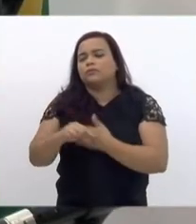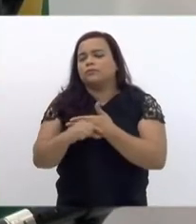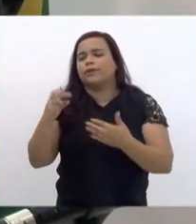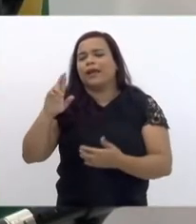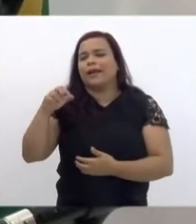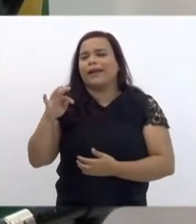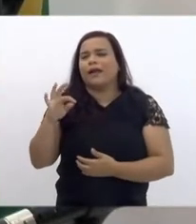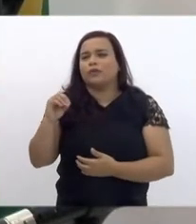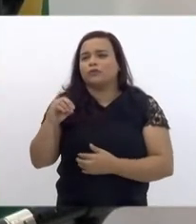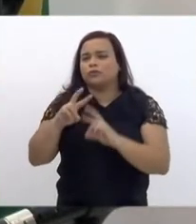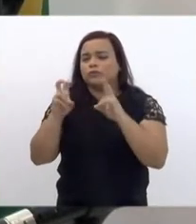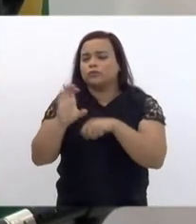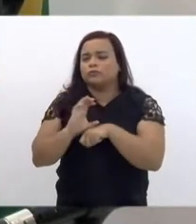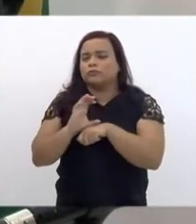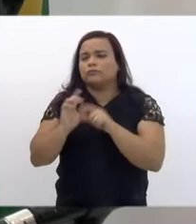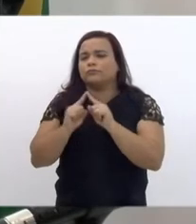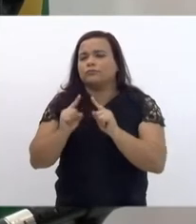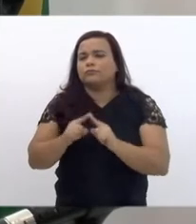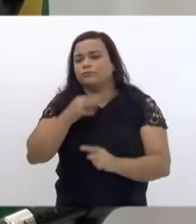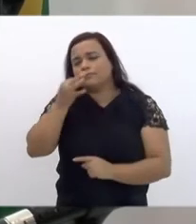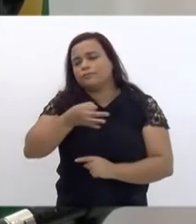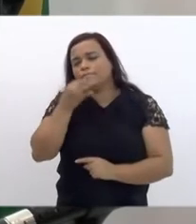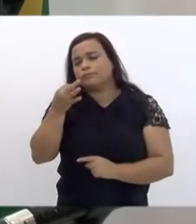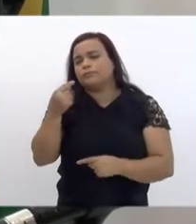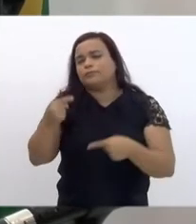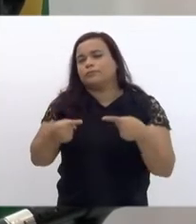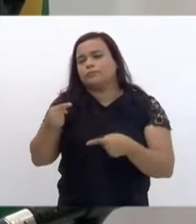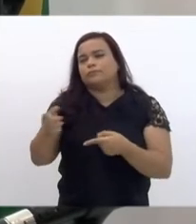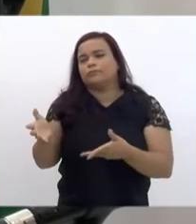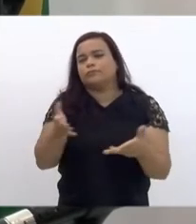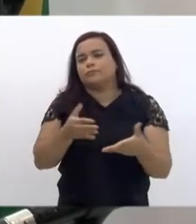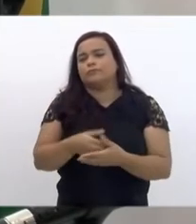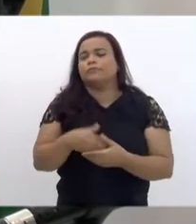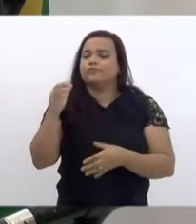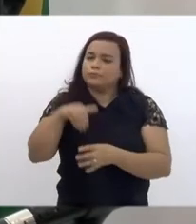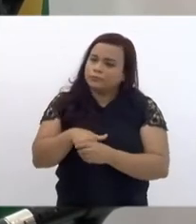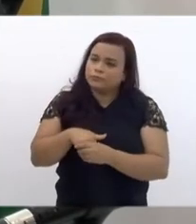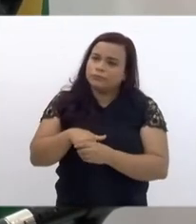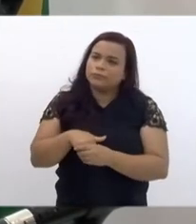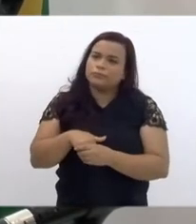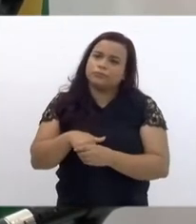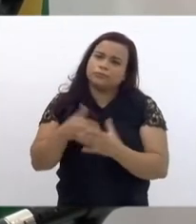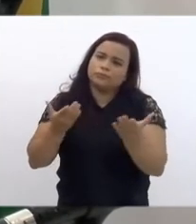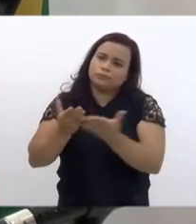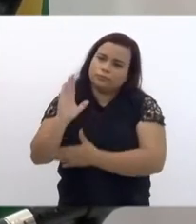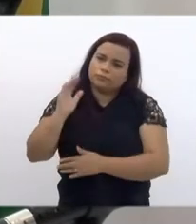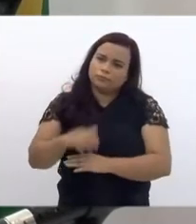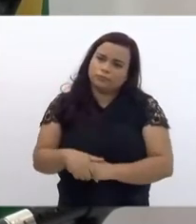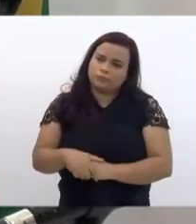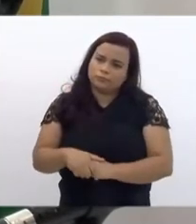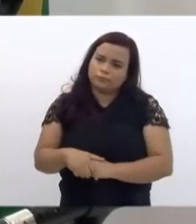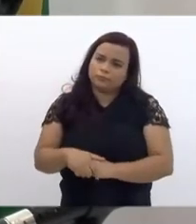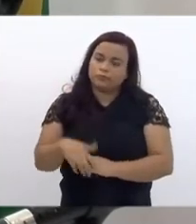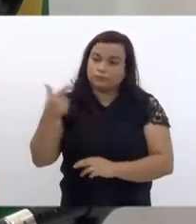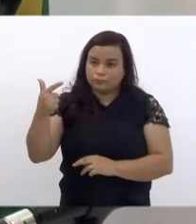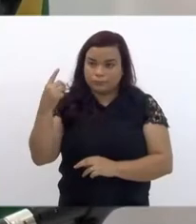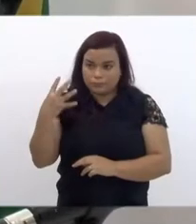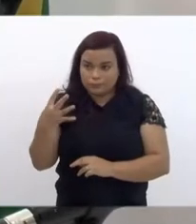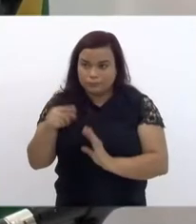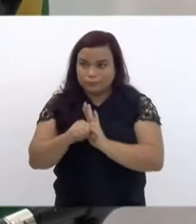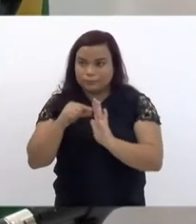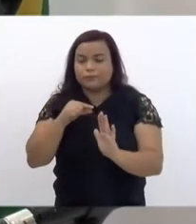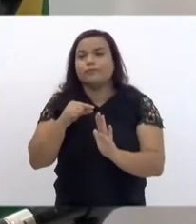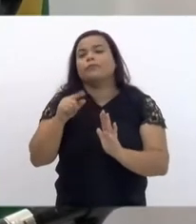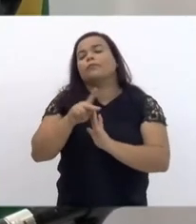pela constitucionalidade. Em discussão. Em votação. Aprovado. 24. Projeto de